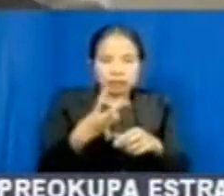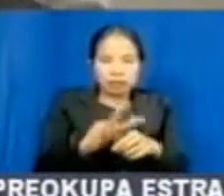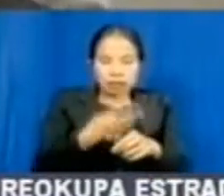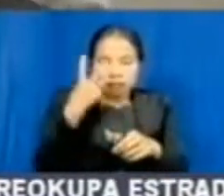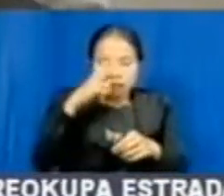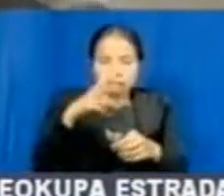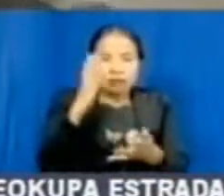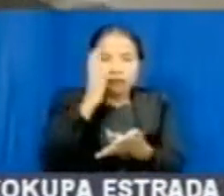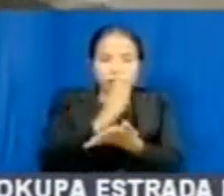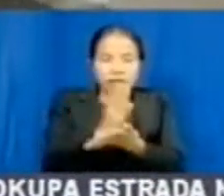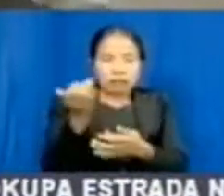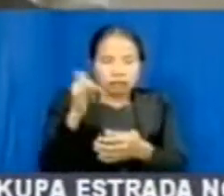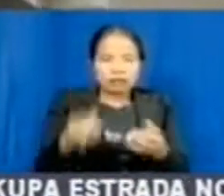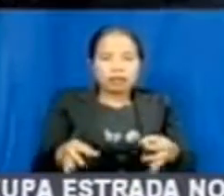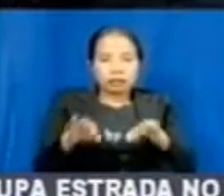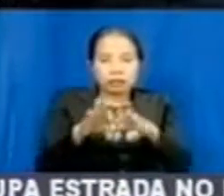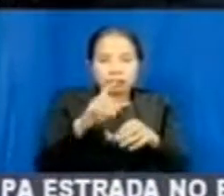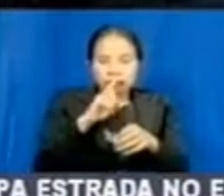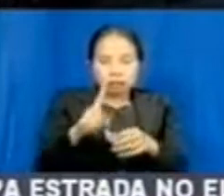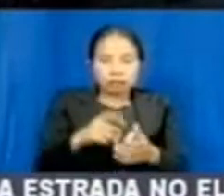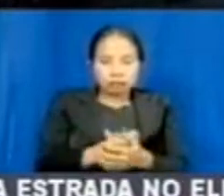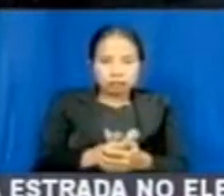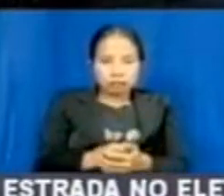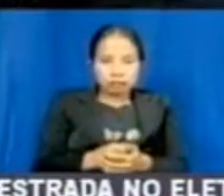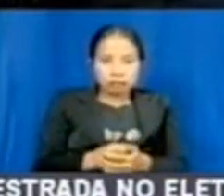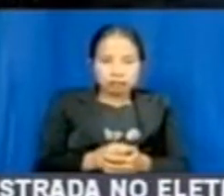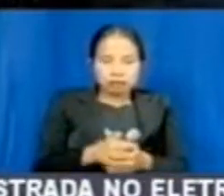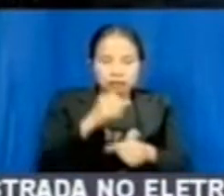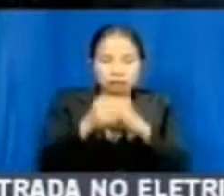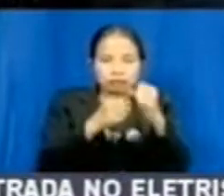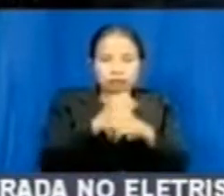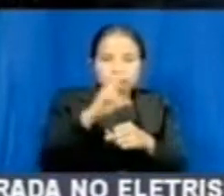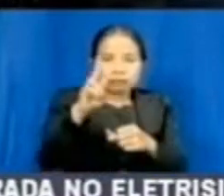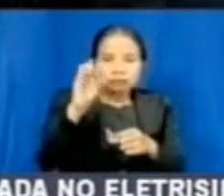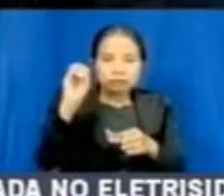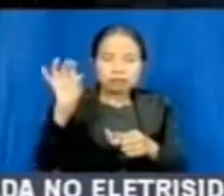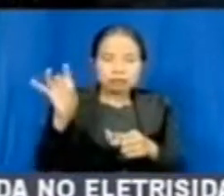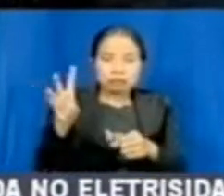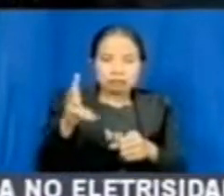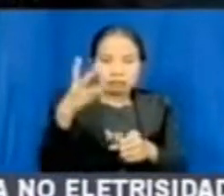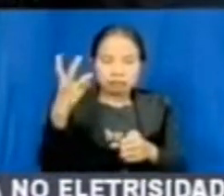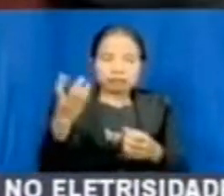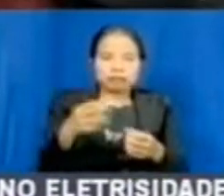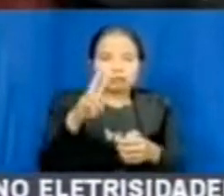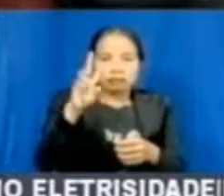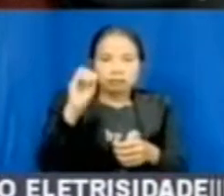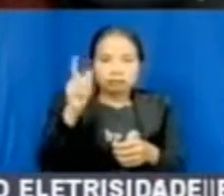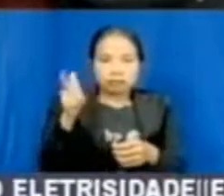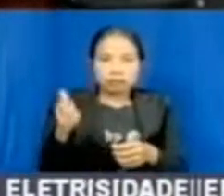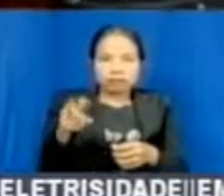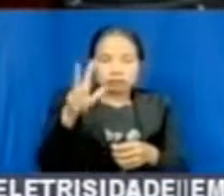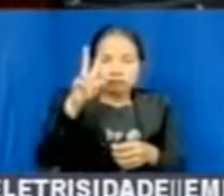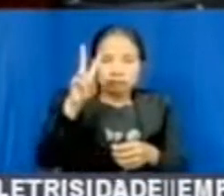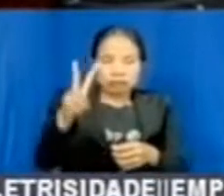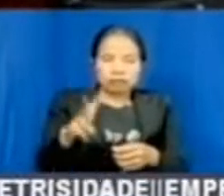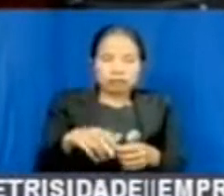ha prevensaun sira idane importante tebes. Entretanto, o Citinan Rihundrua Sanulu Resinen, Tor Rihundrua Ruanulu